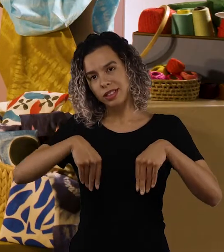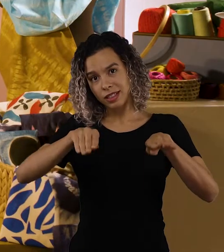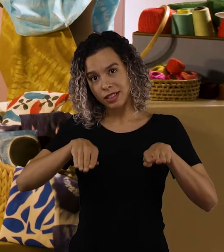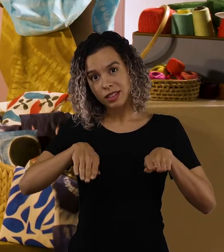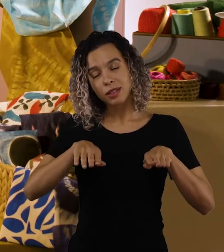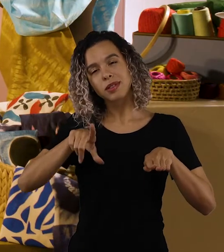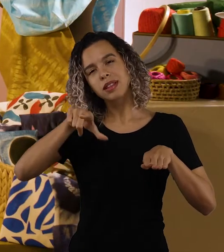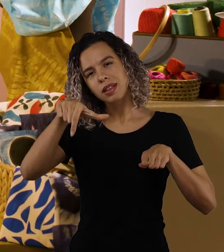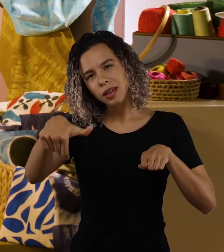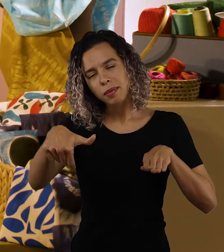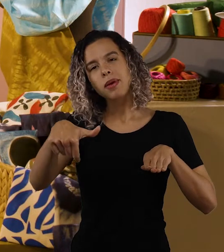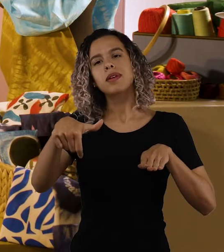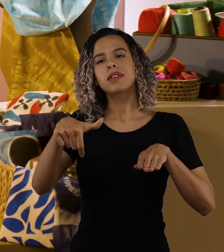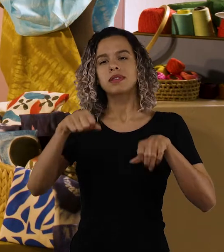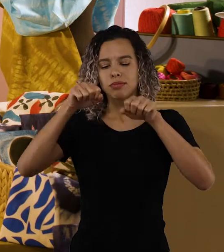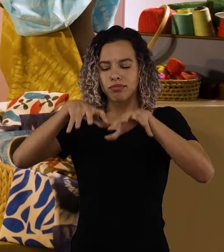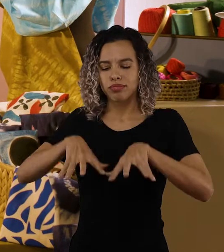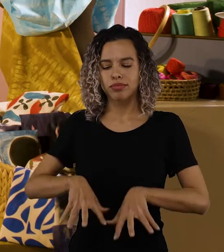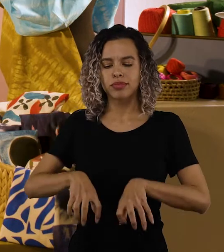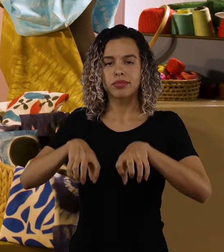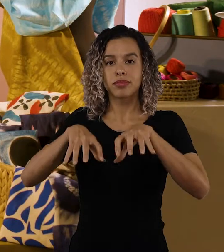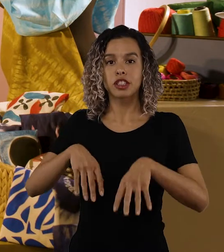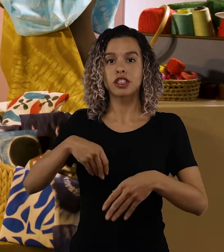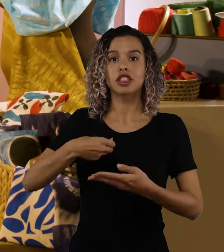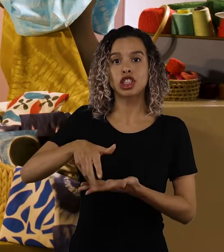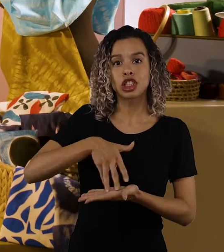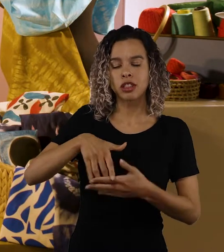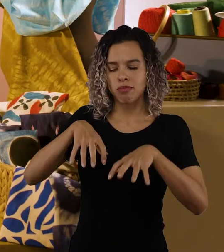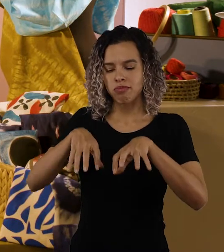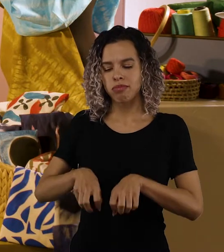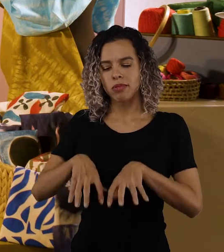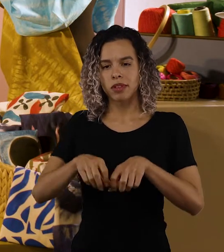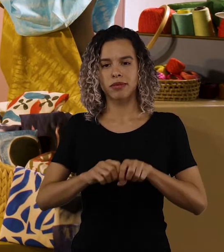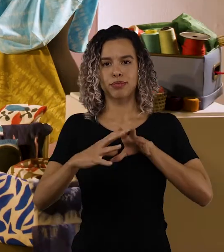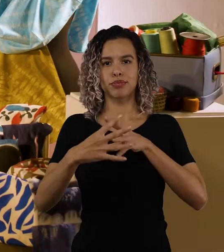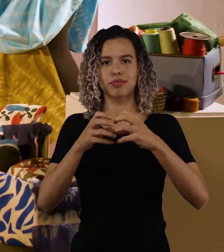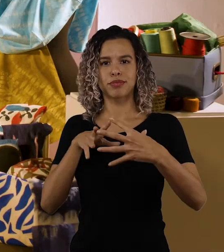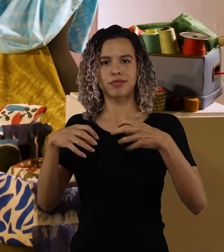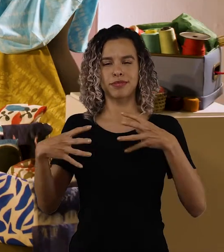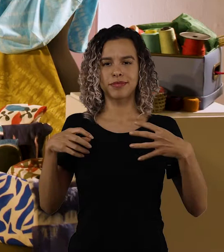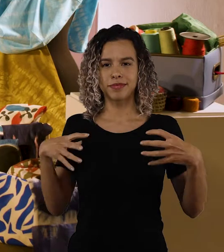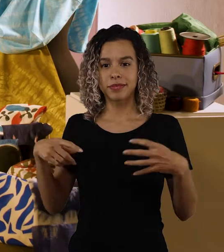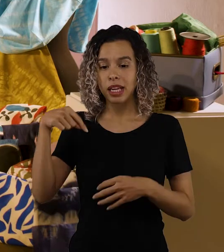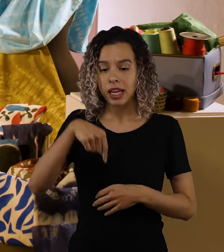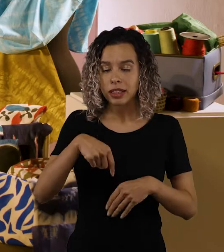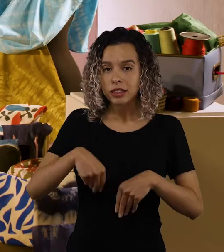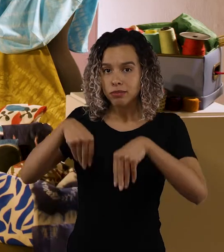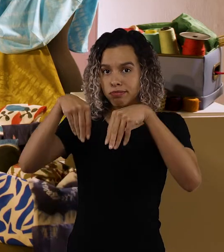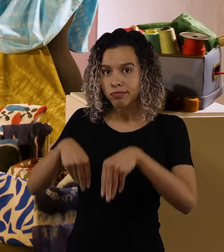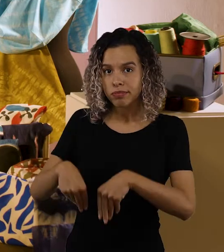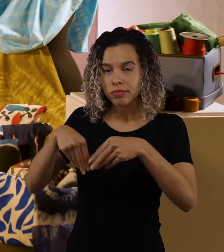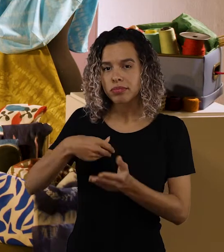tecido e, posteriormente, com a imersão no tingimento, é que os padrões são revelados. Esse tingimento, ele tanto pode